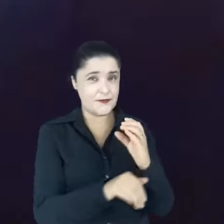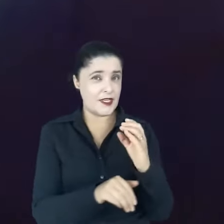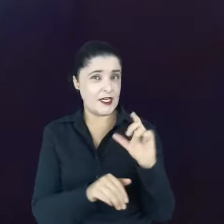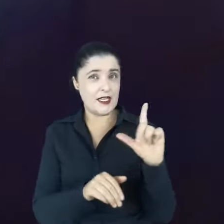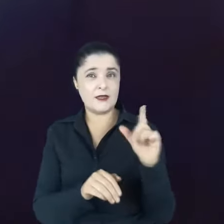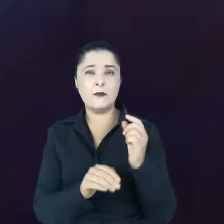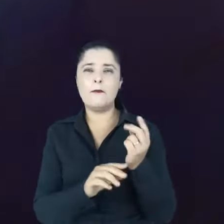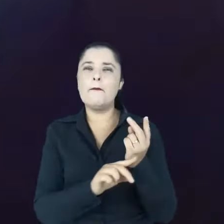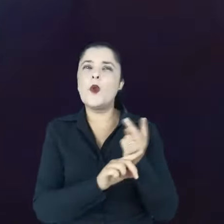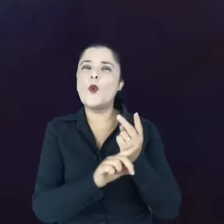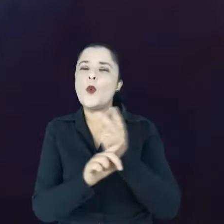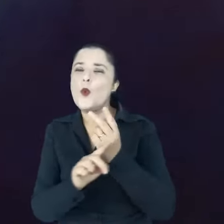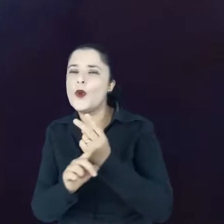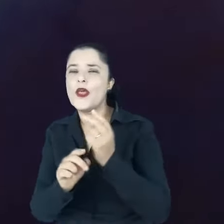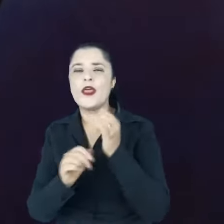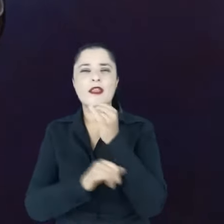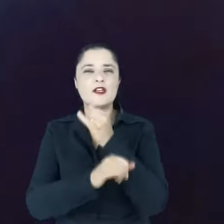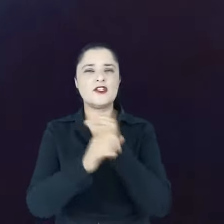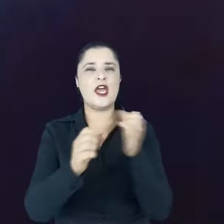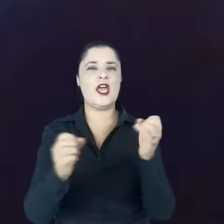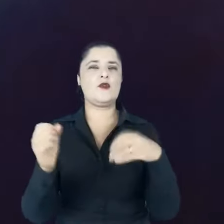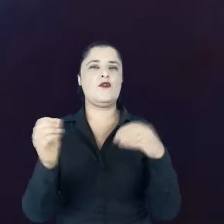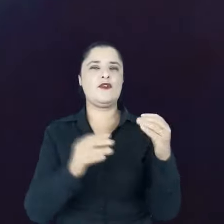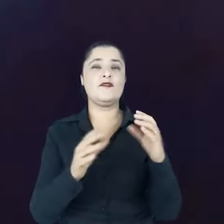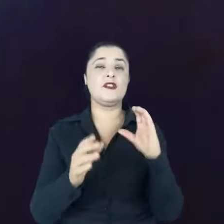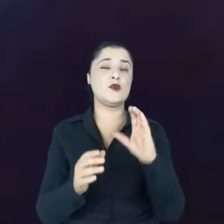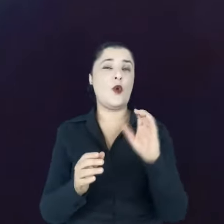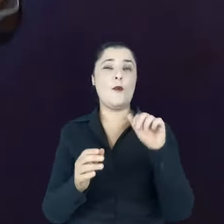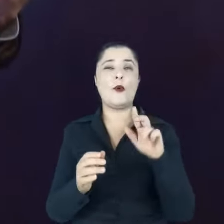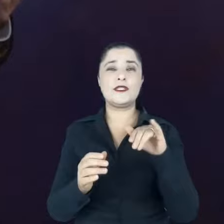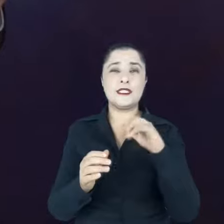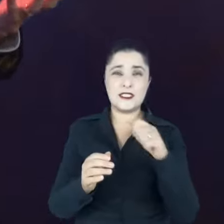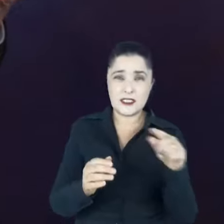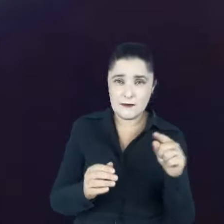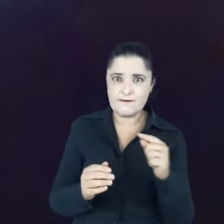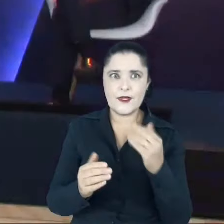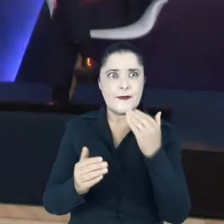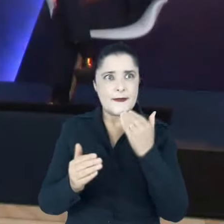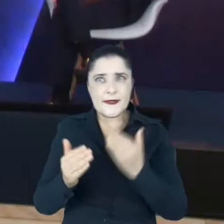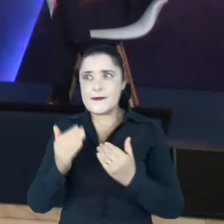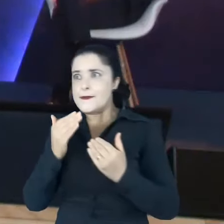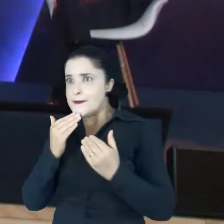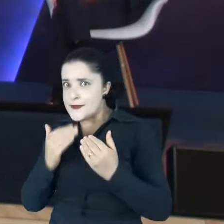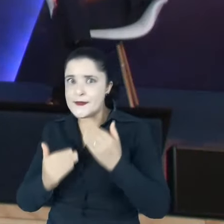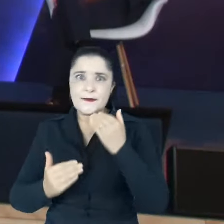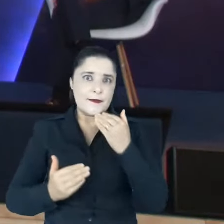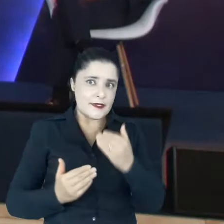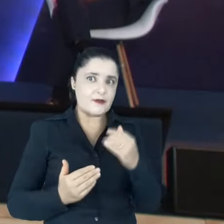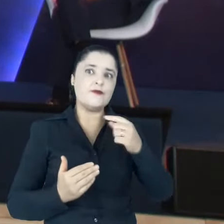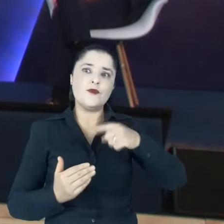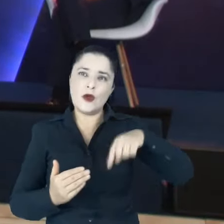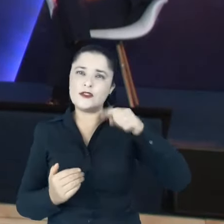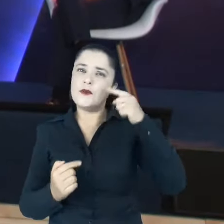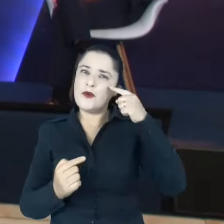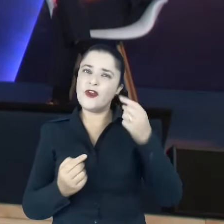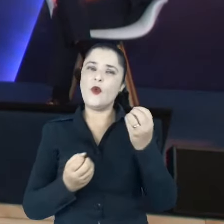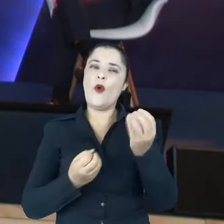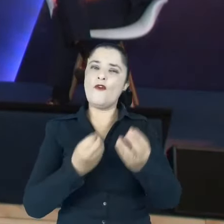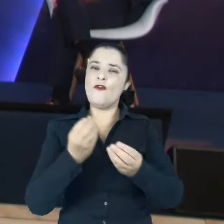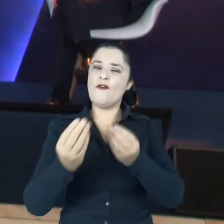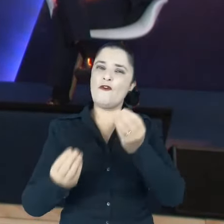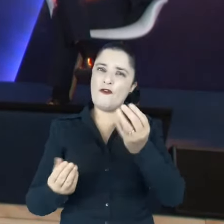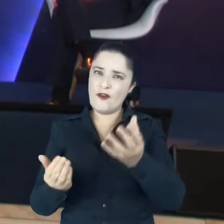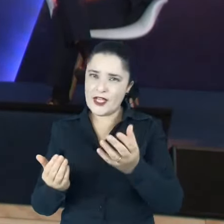também na sua composição. Então, a demanda está pedindo, a gente está vendo uma oferta, a nossa parte é a